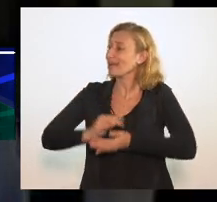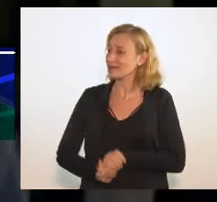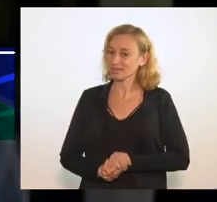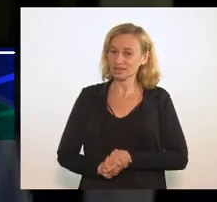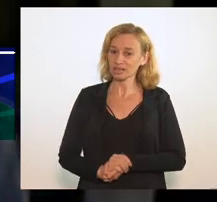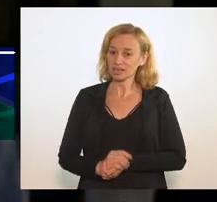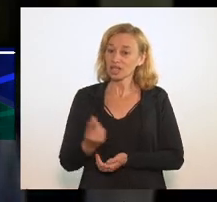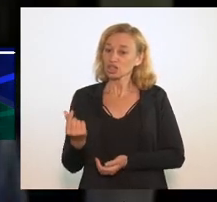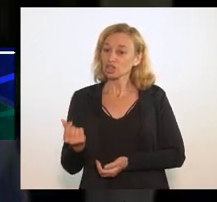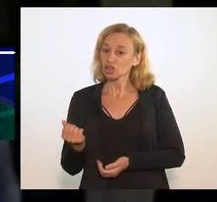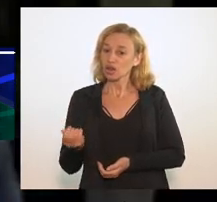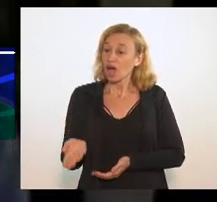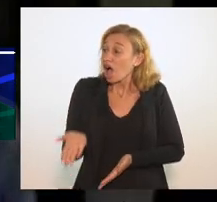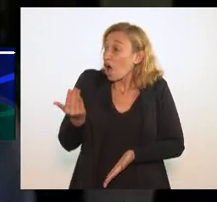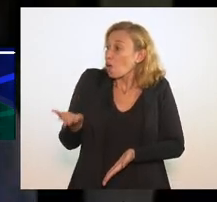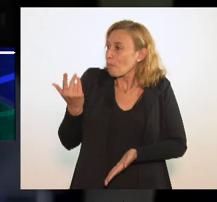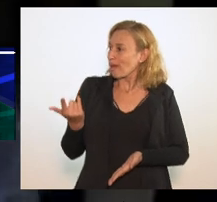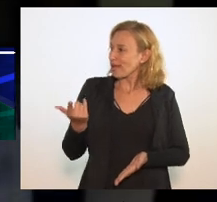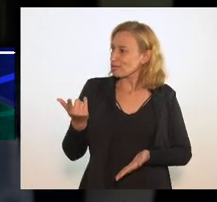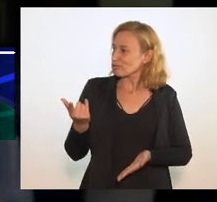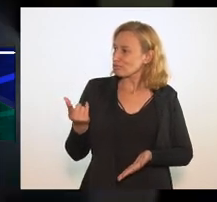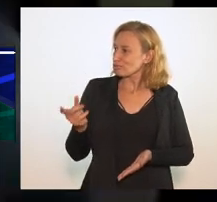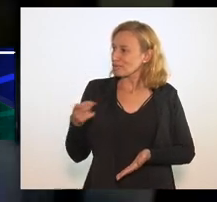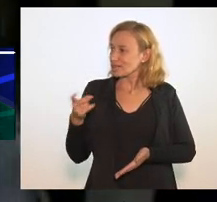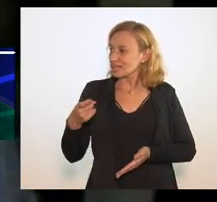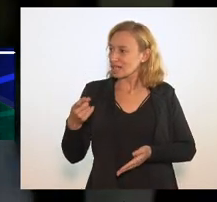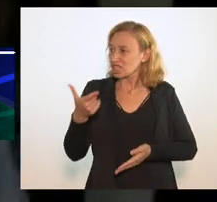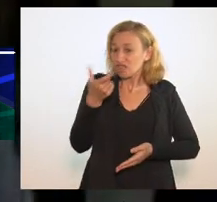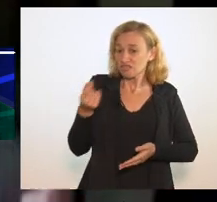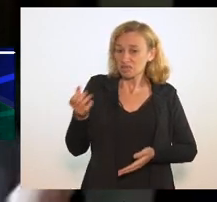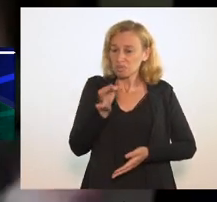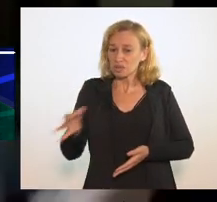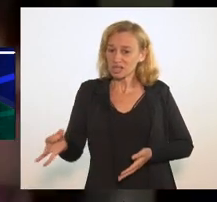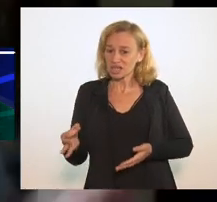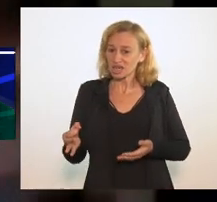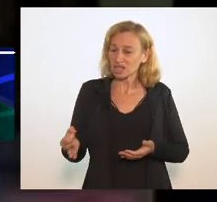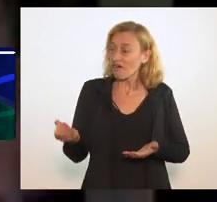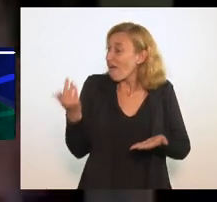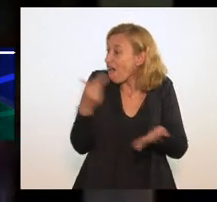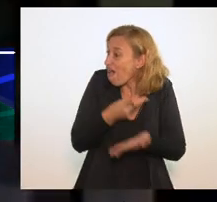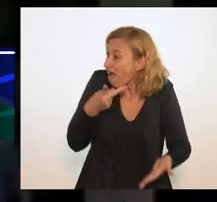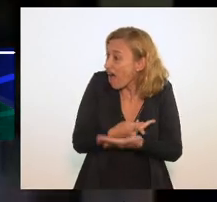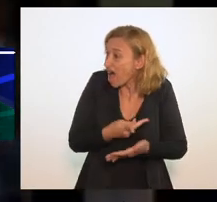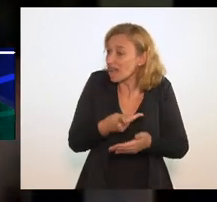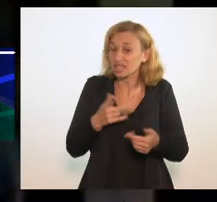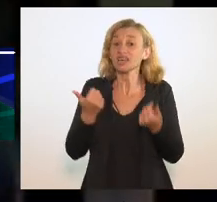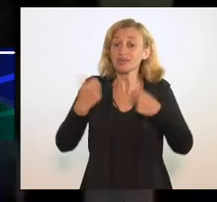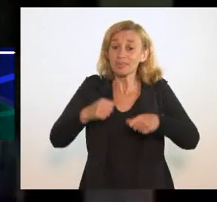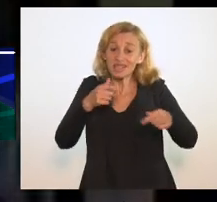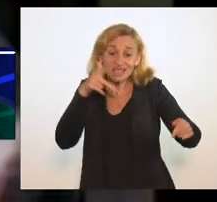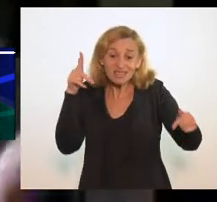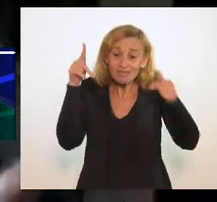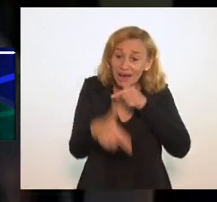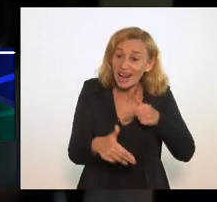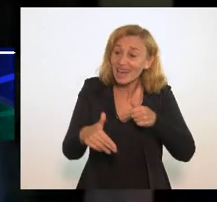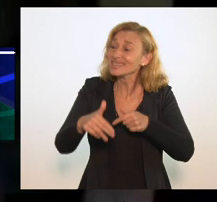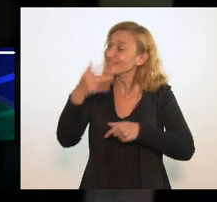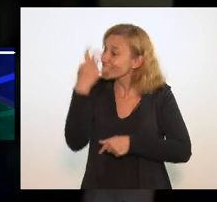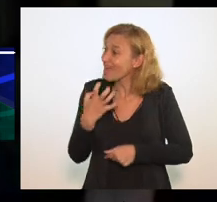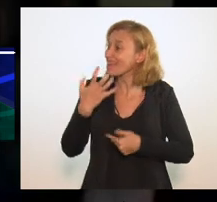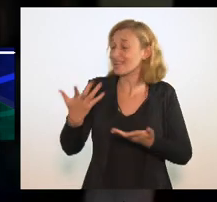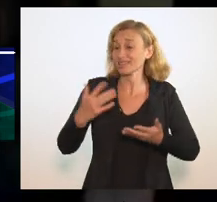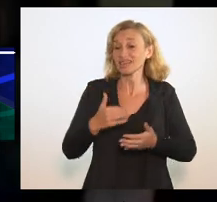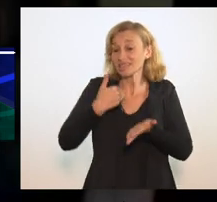de 26%. Da forma mais imoral possível. Cabe aí uma intervenção seríssima, exatamente